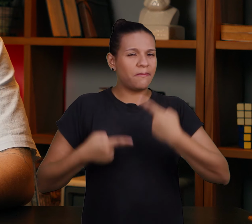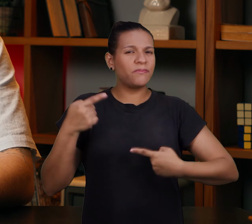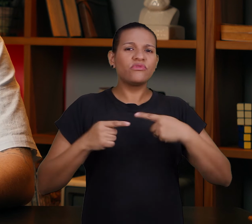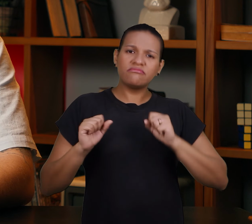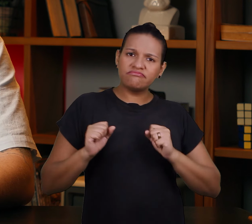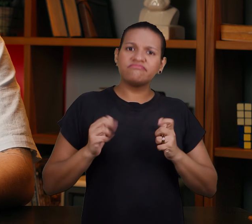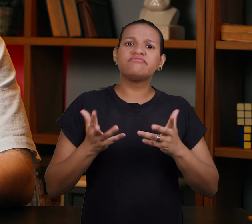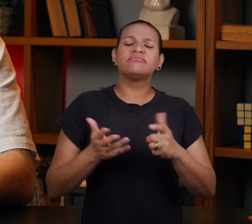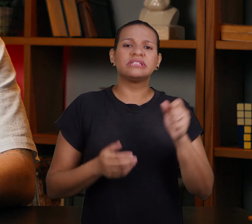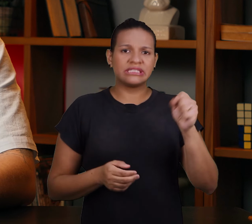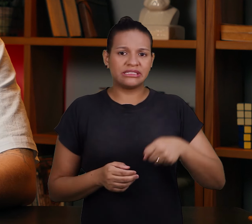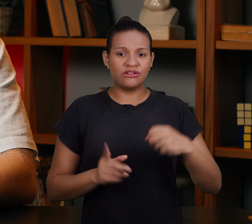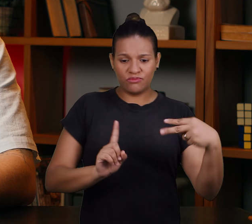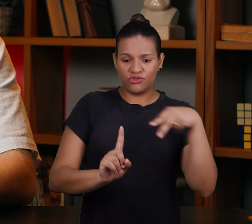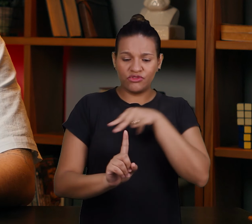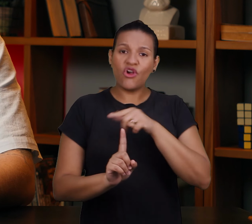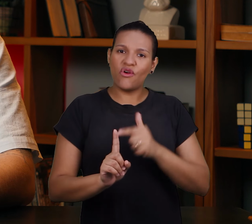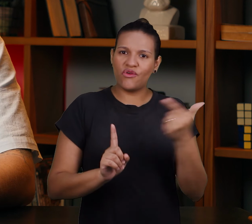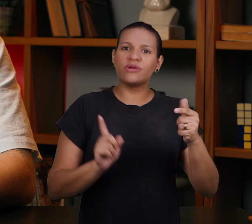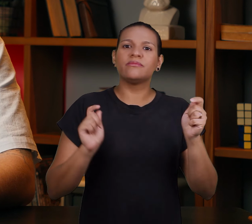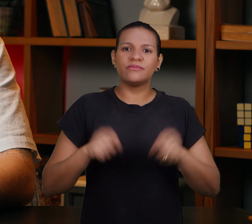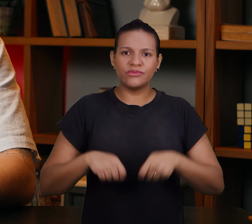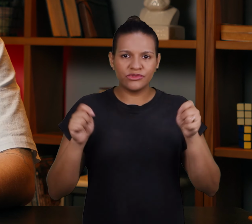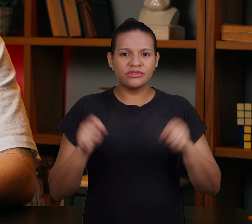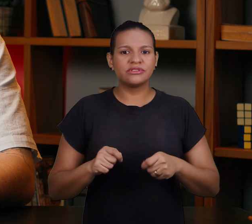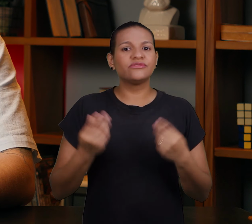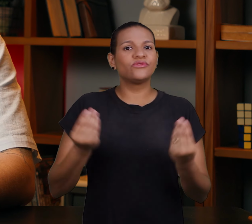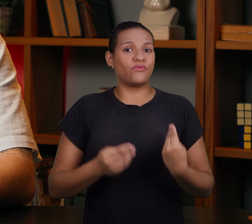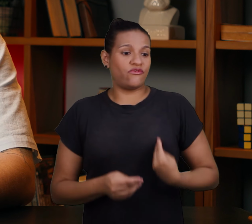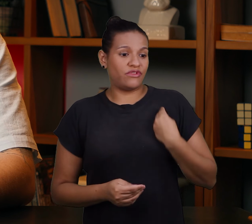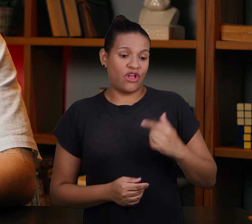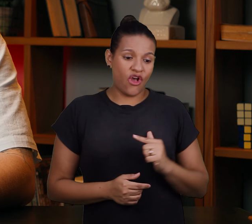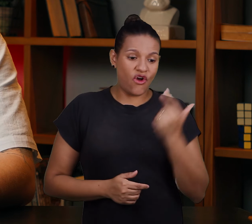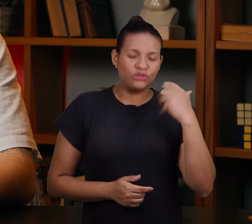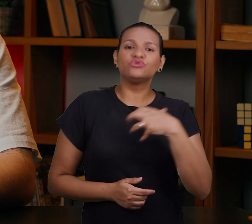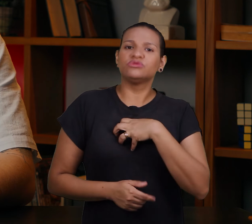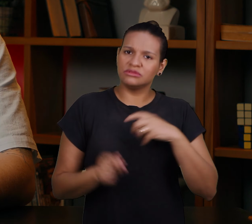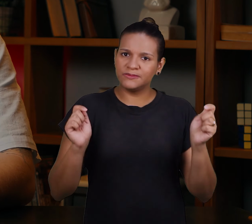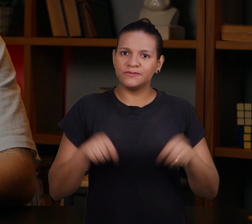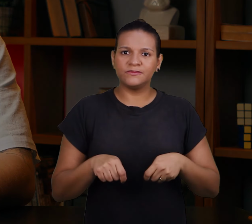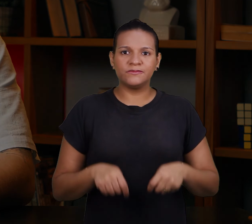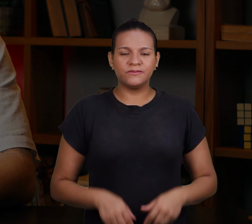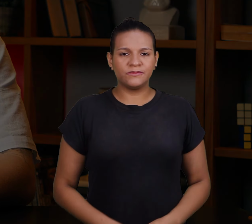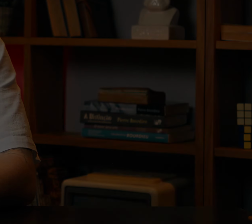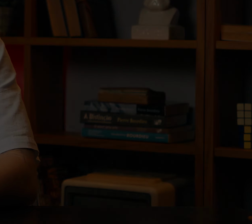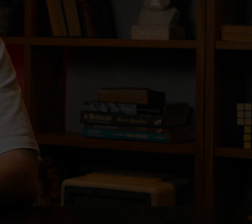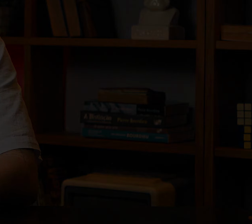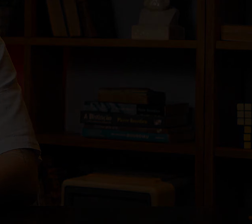próprias ideias. É possível ter outro ponto de vista. É possível existir de outra forma.